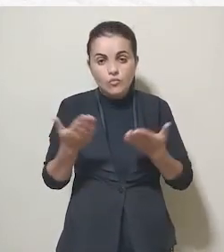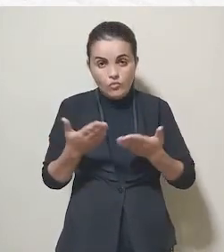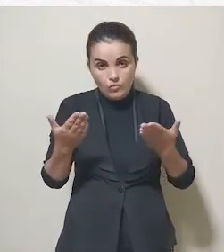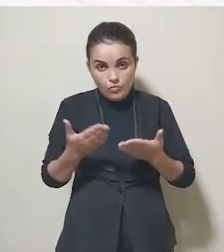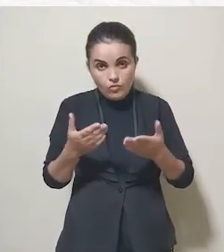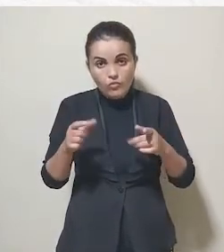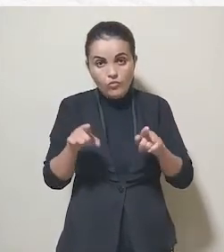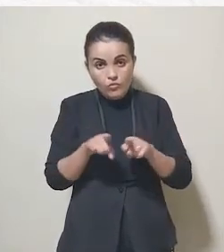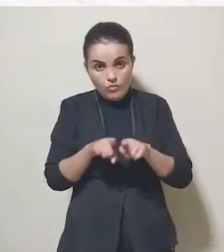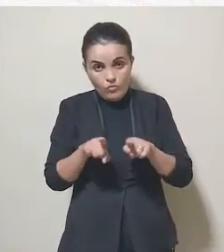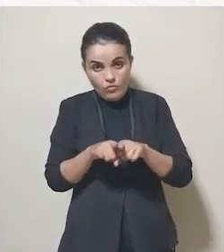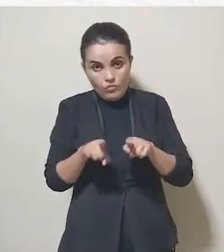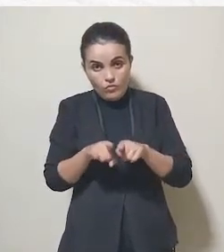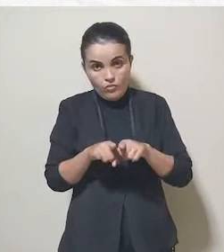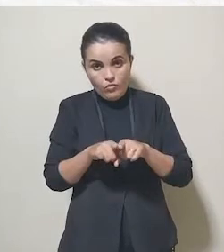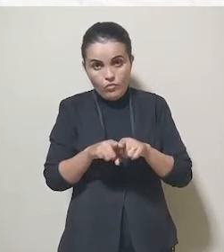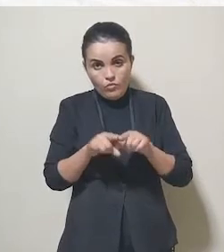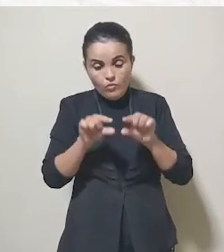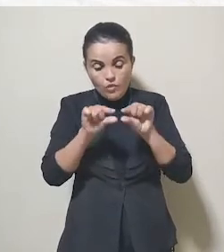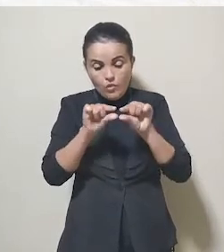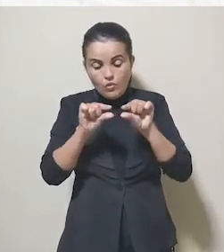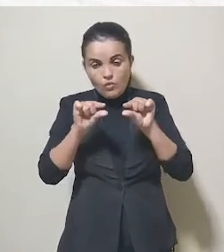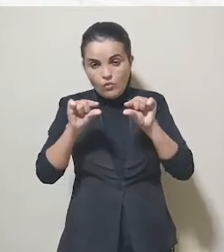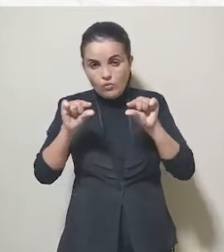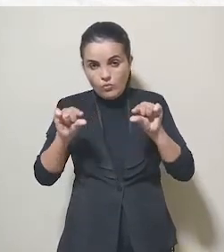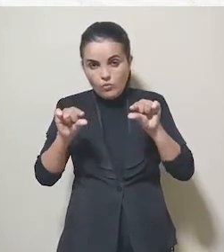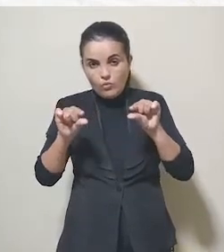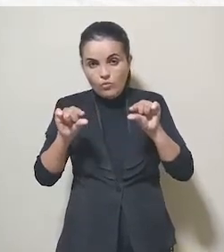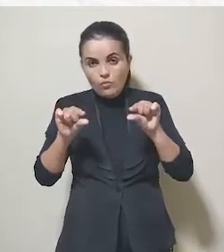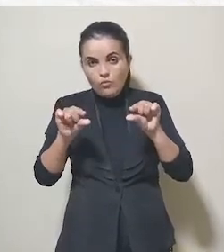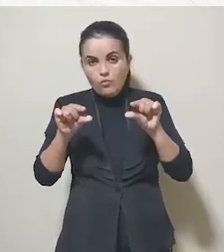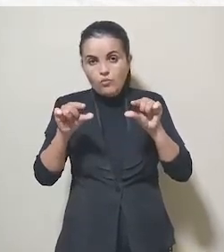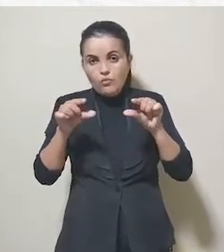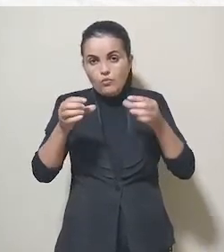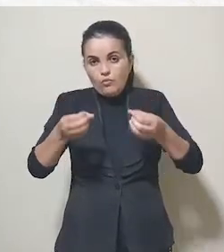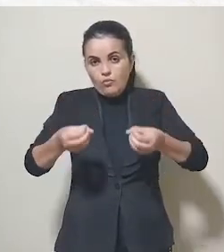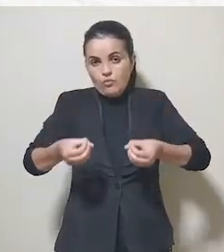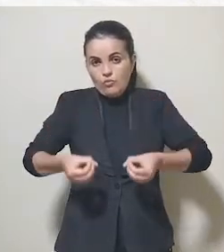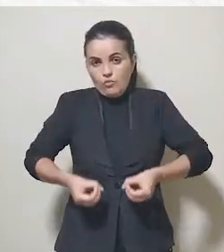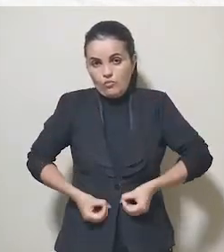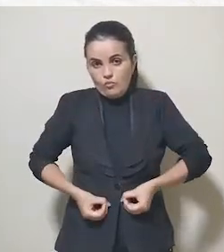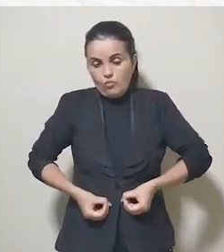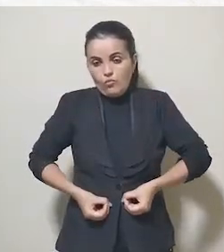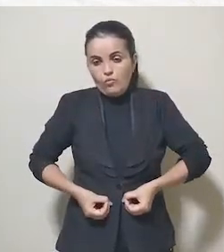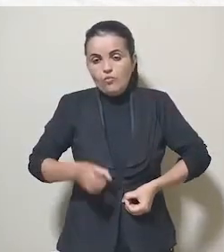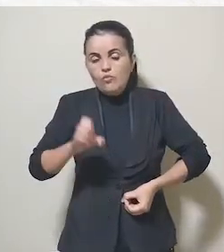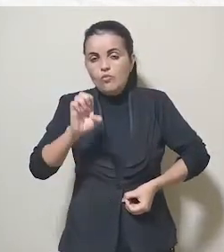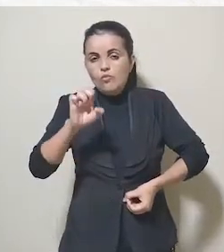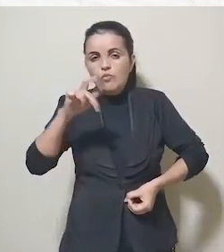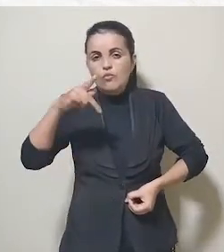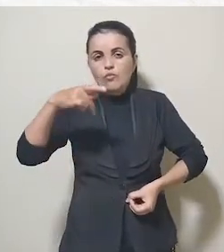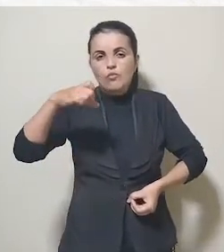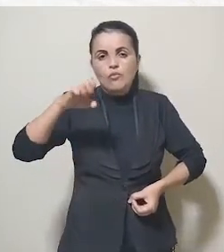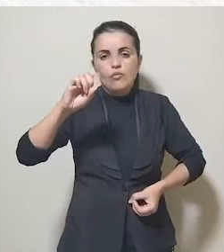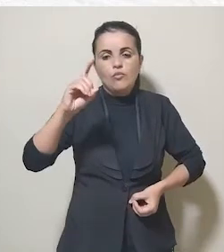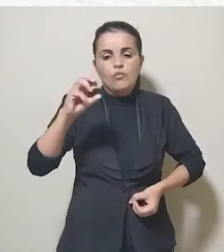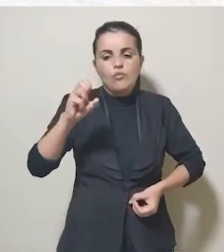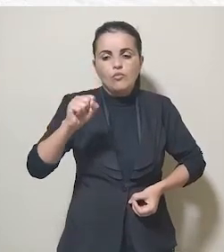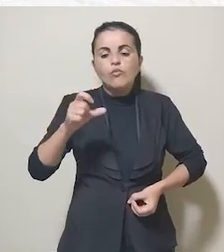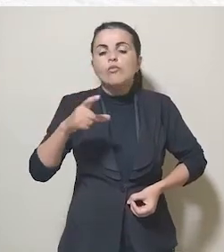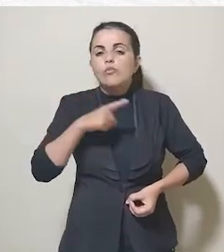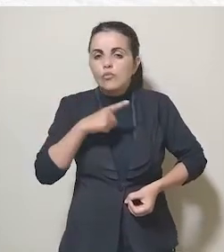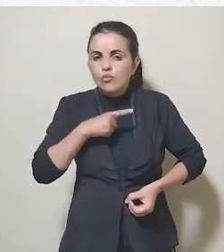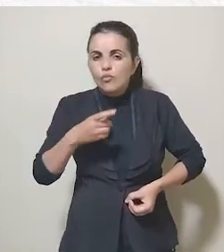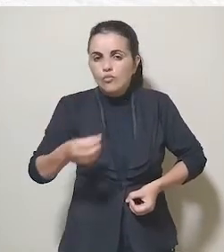Agora a gente vai ter os canais deferentes. Os canais deferentes eles vão estar saindo do epidídimo. Então a gente tem aqui